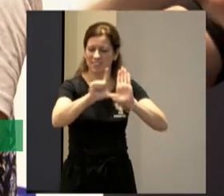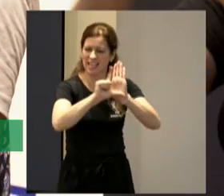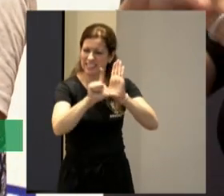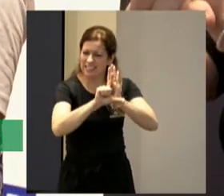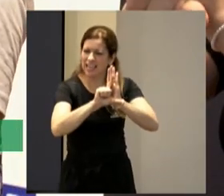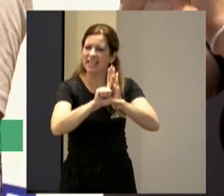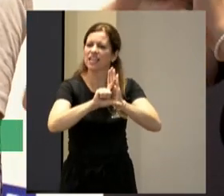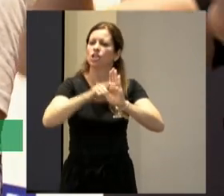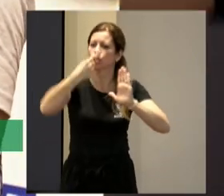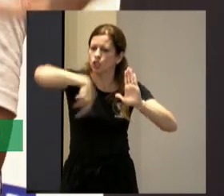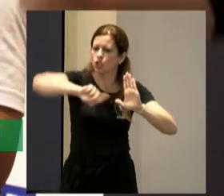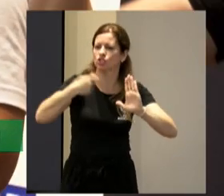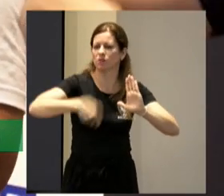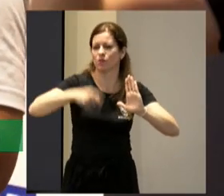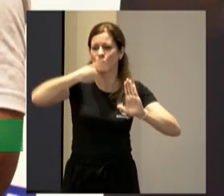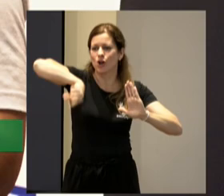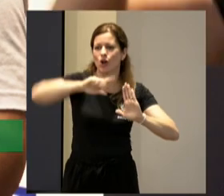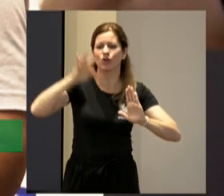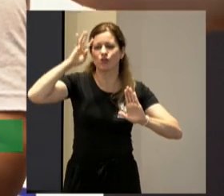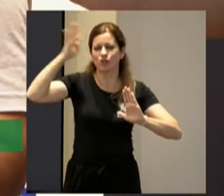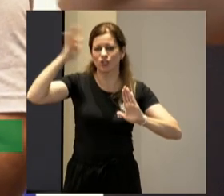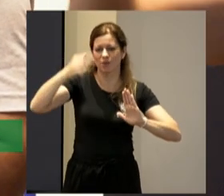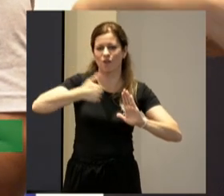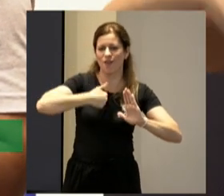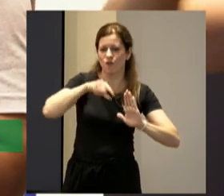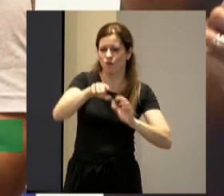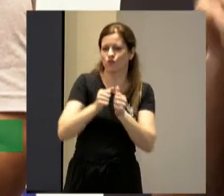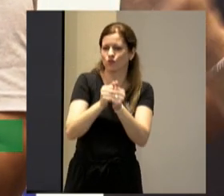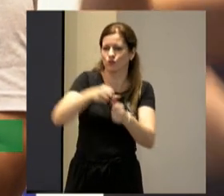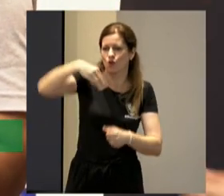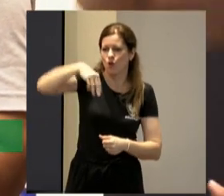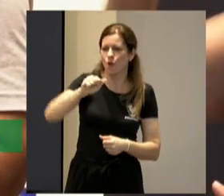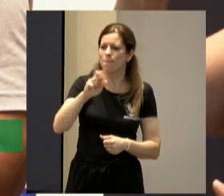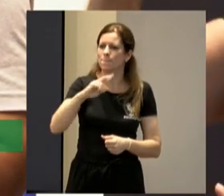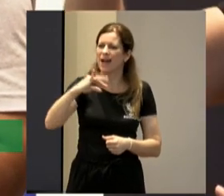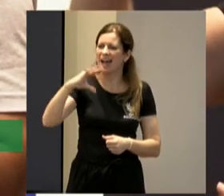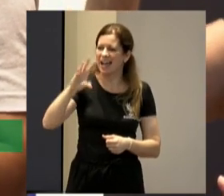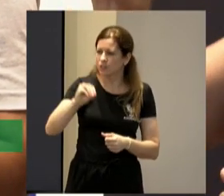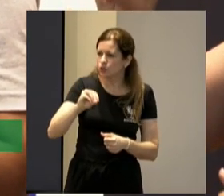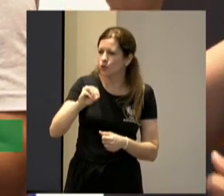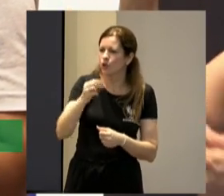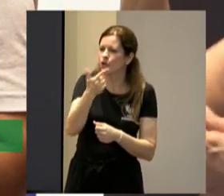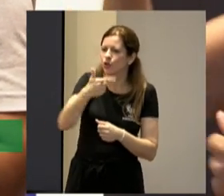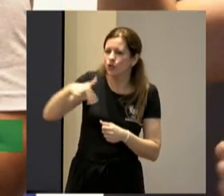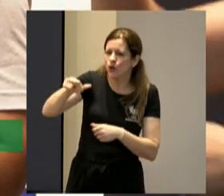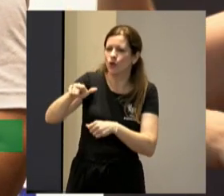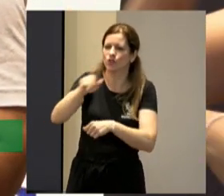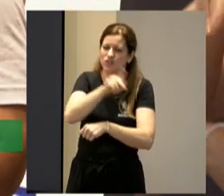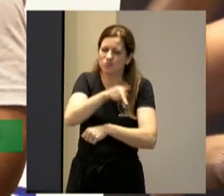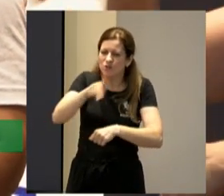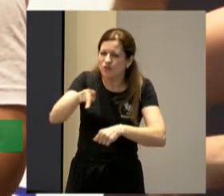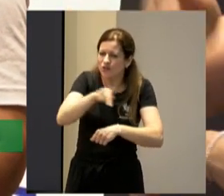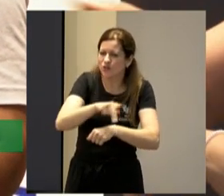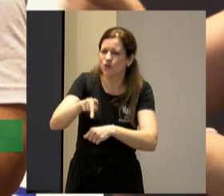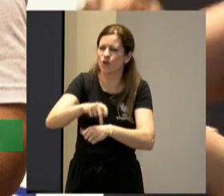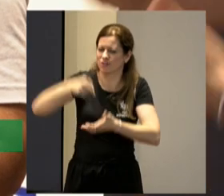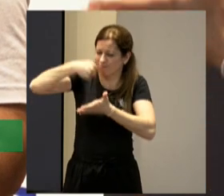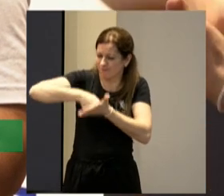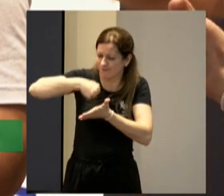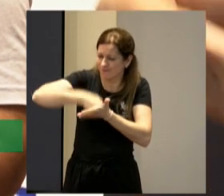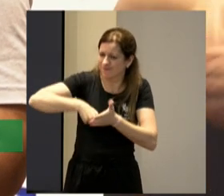4.446, porque nós sonhamos, eu, Márcio, Ivan, Dora Lúcia, professora Nelly e